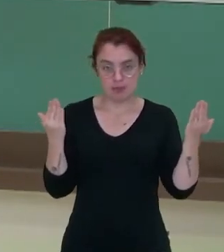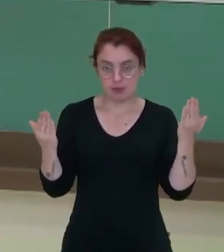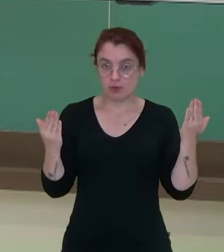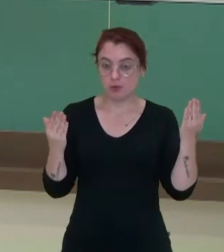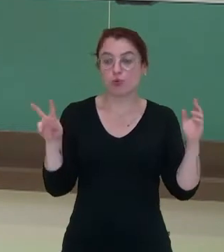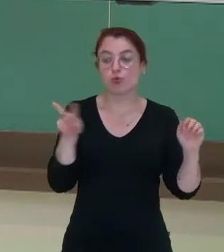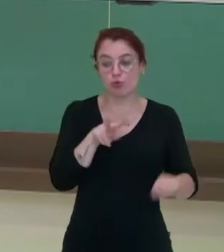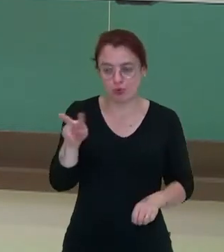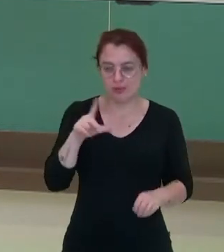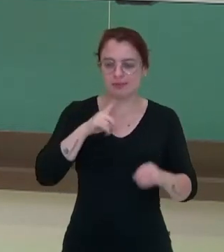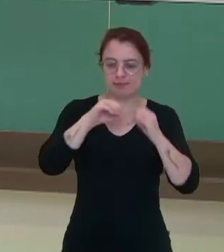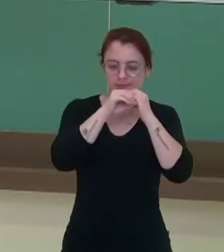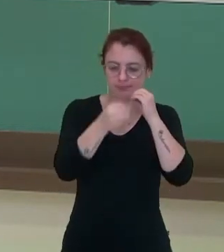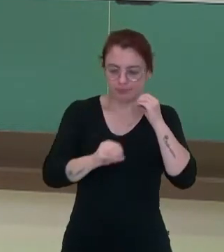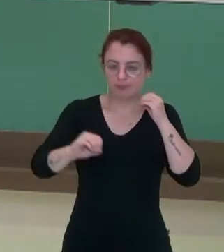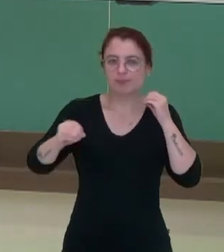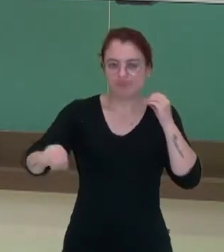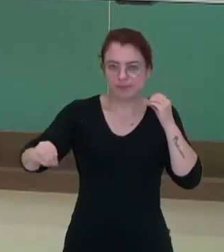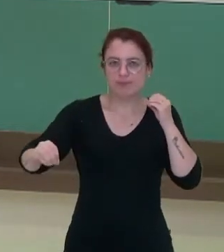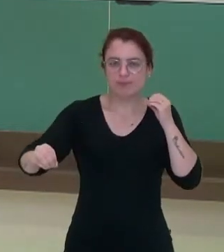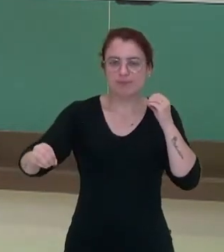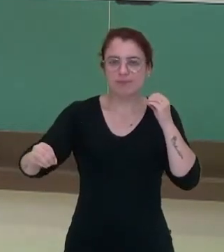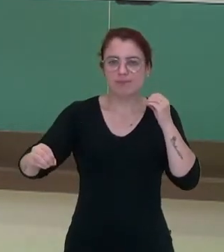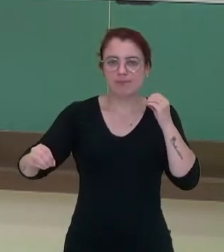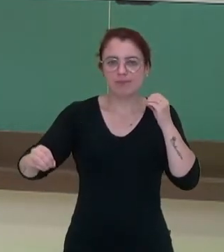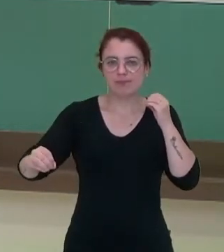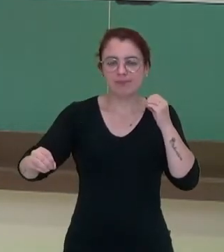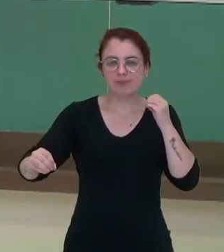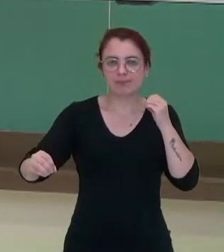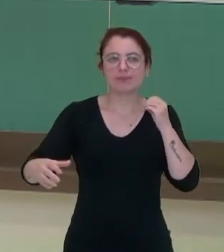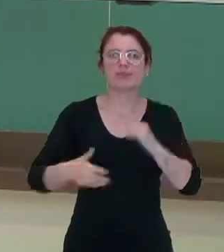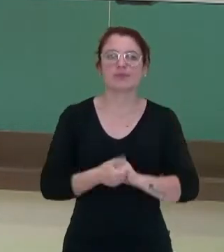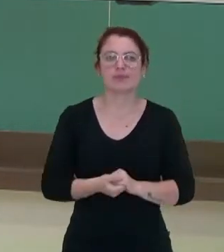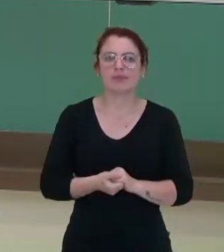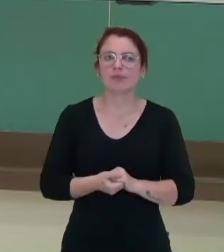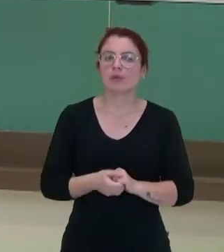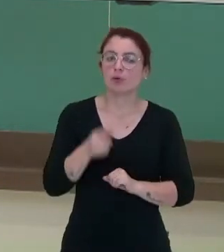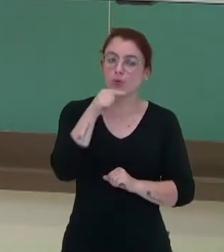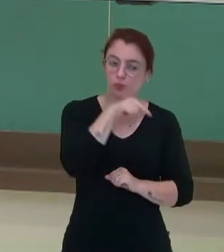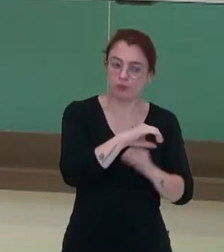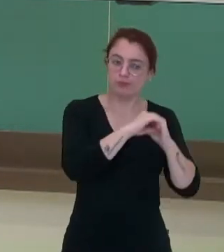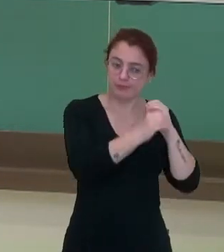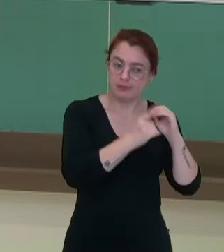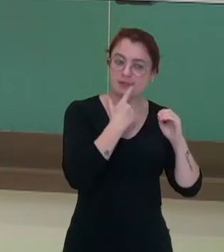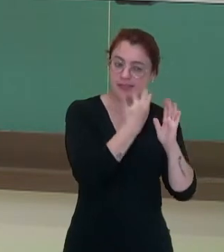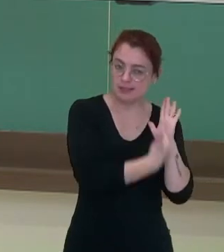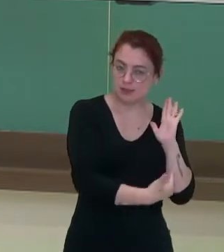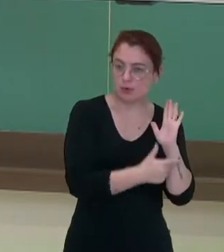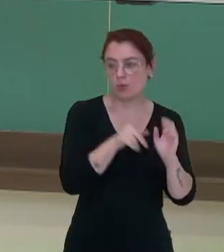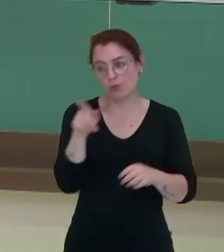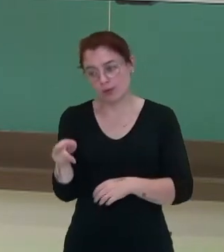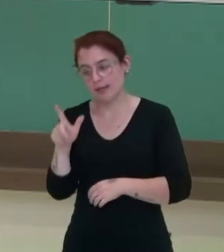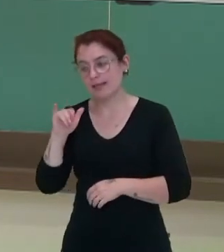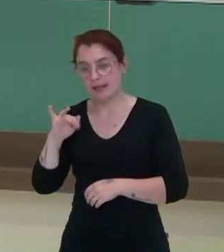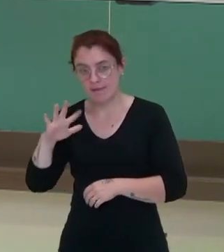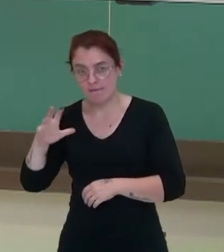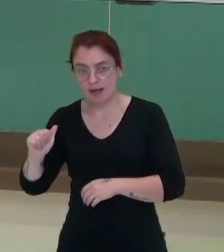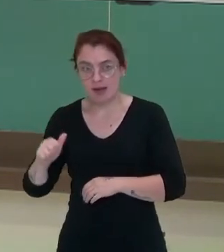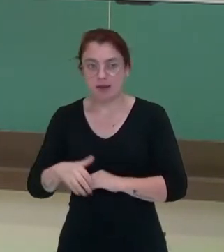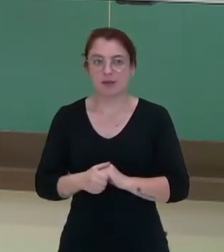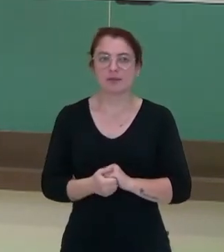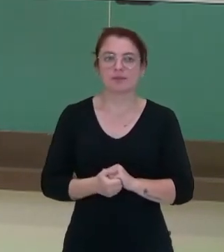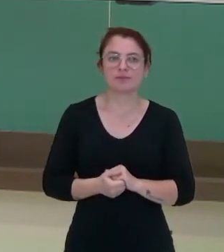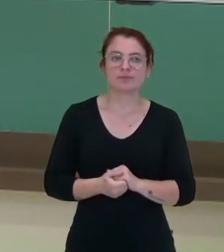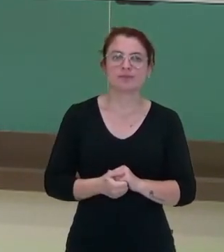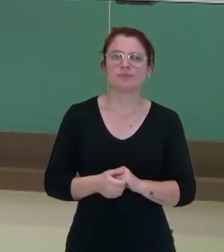canais, tubos que conduzem alguma coisa. Um conduz o sangue, o outro conduz a linfa. E aí que